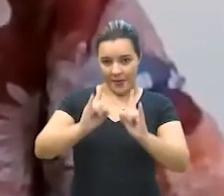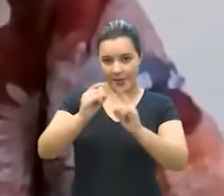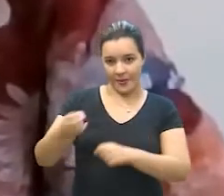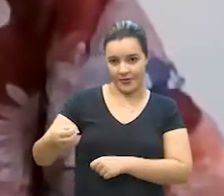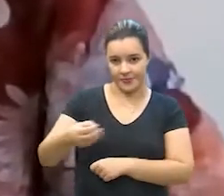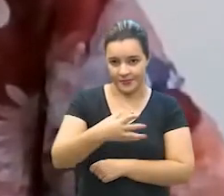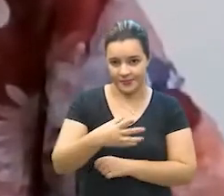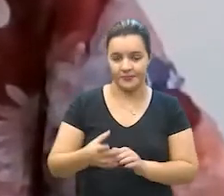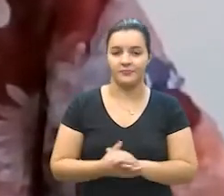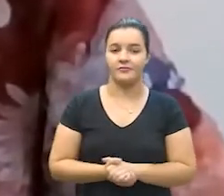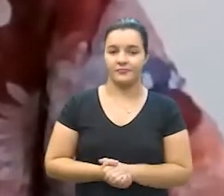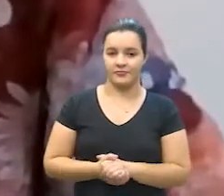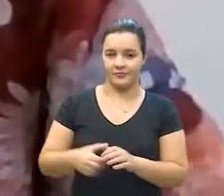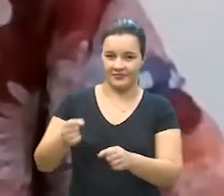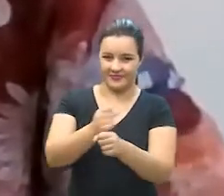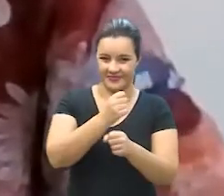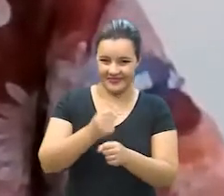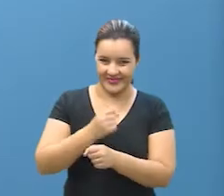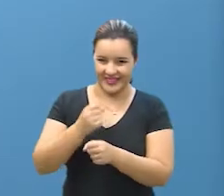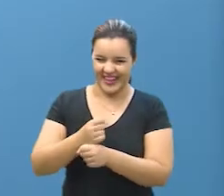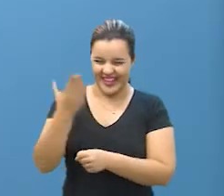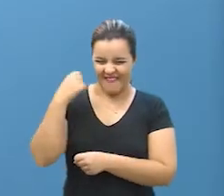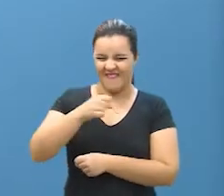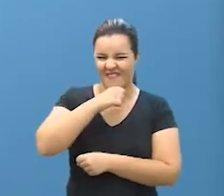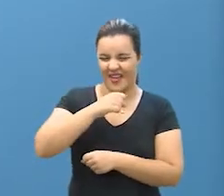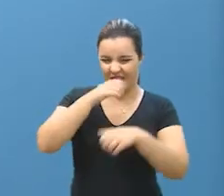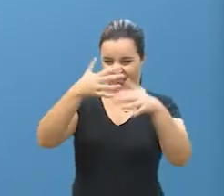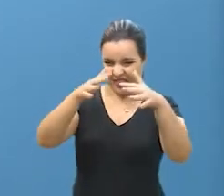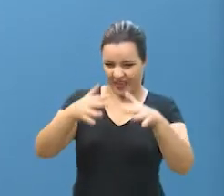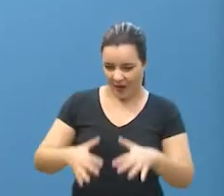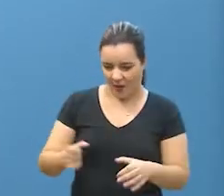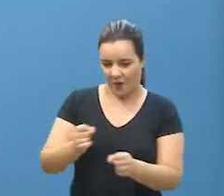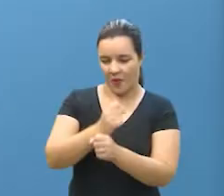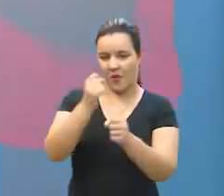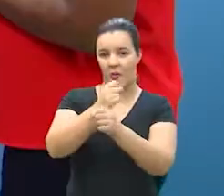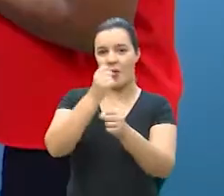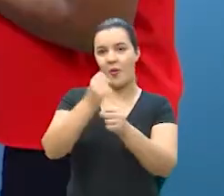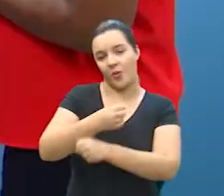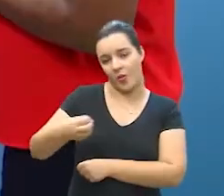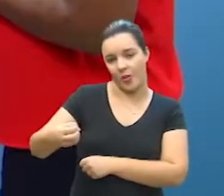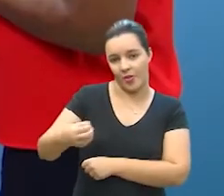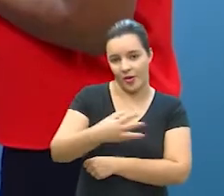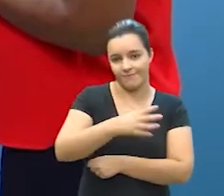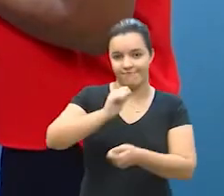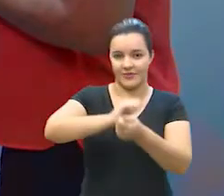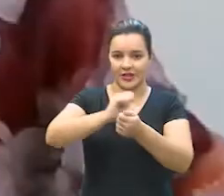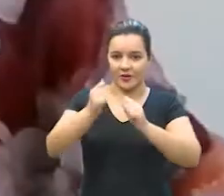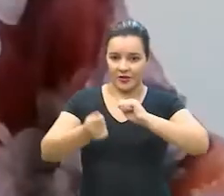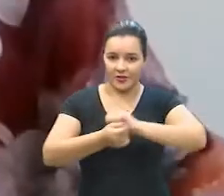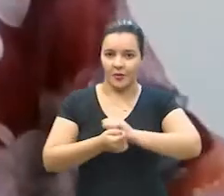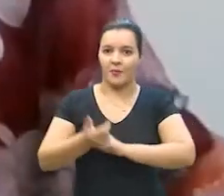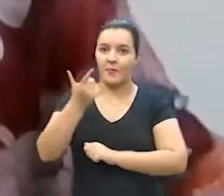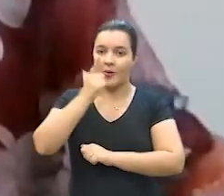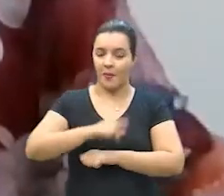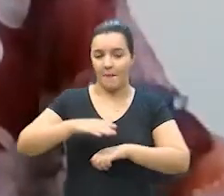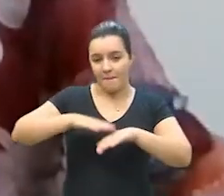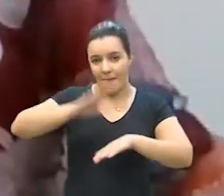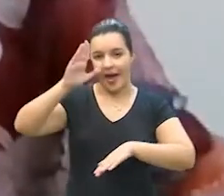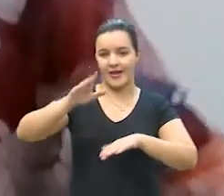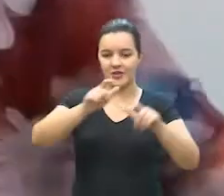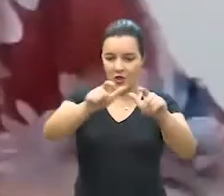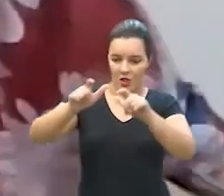sendo totalmente destruído, né? Para ser reformado, para se adequar, para a gente ter mais salas